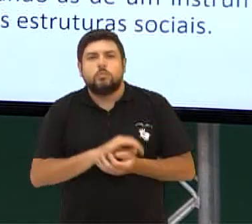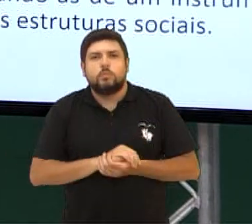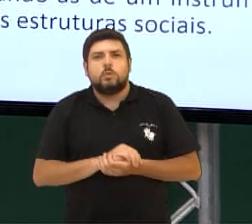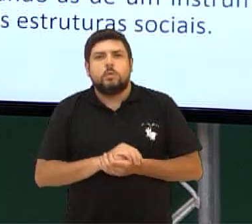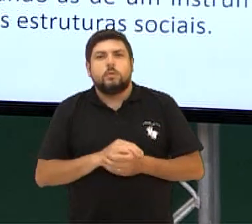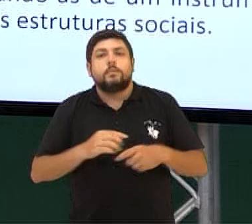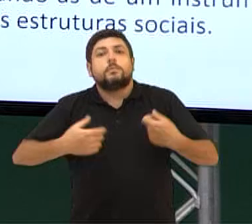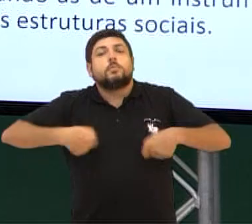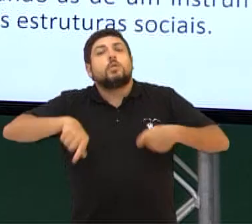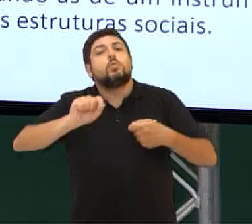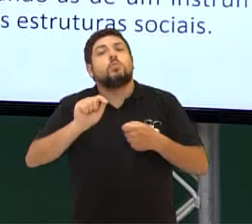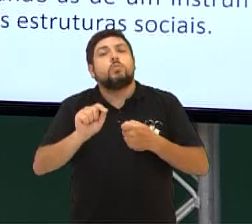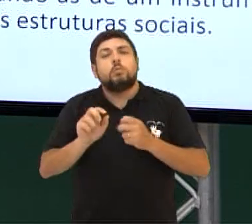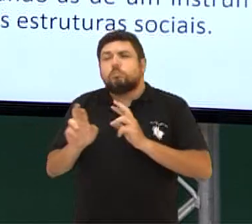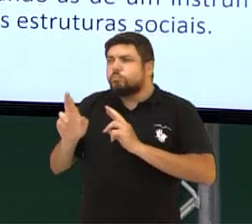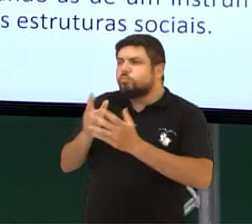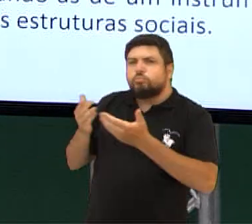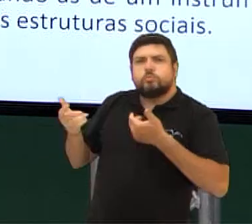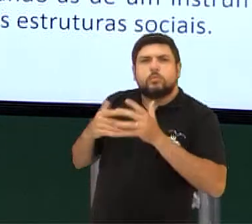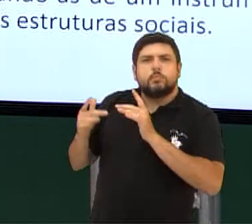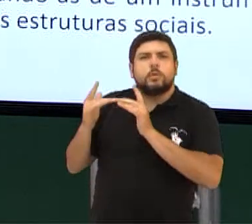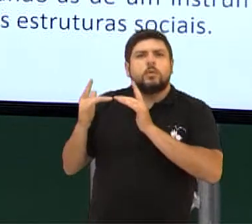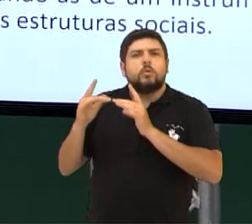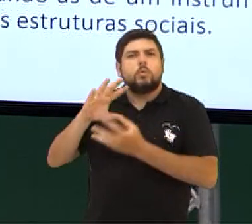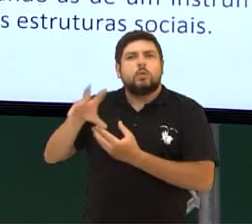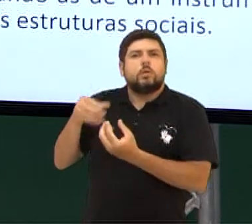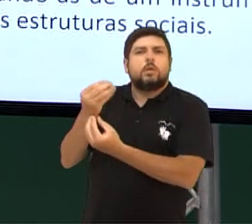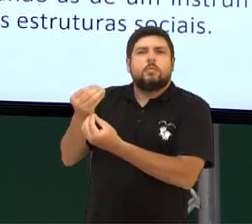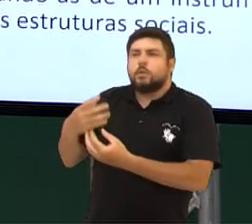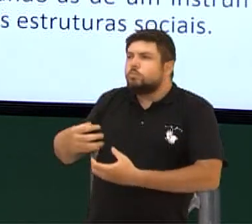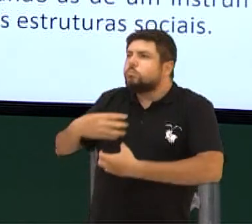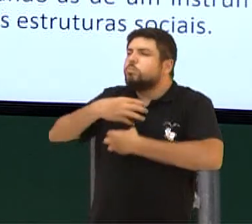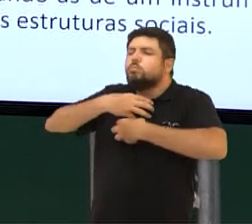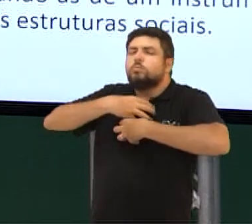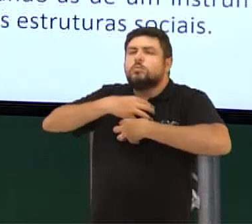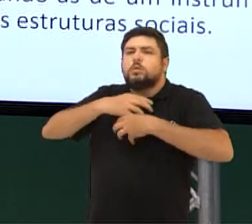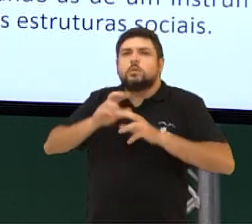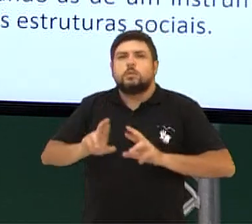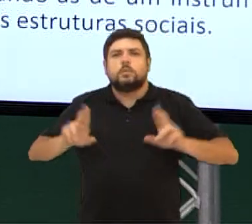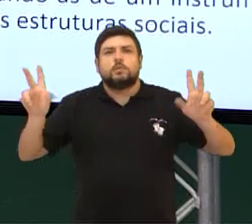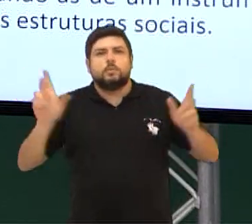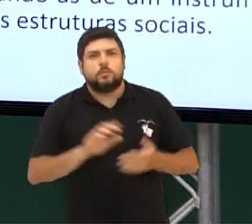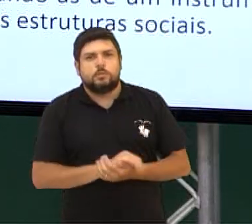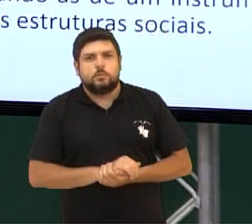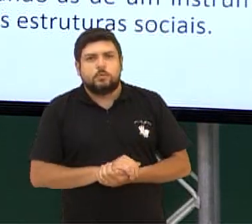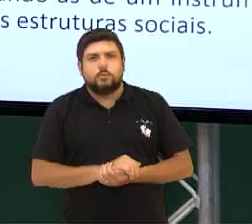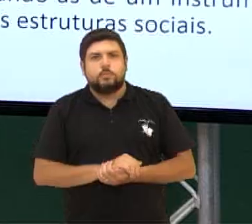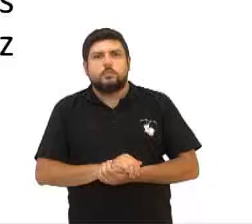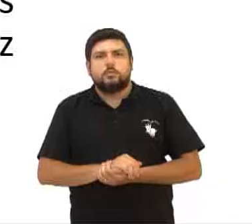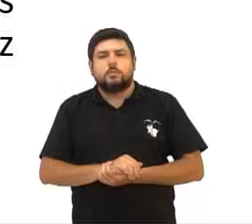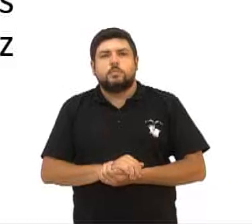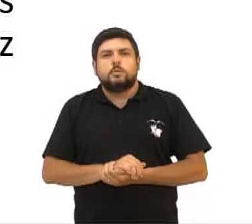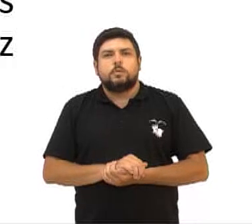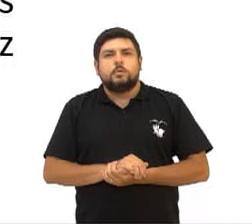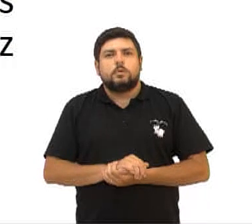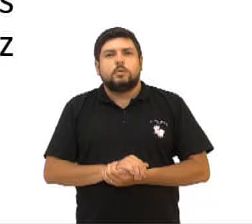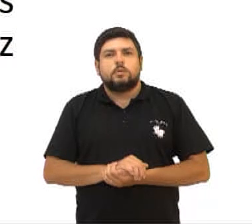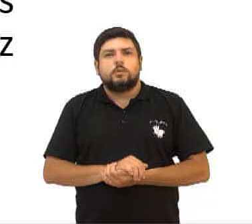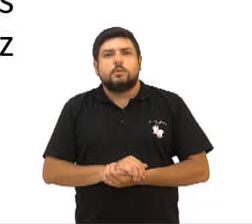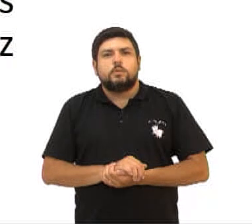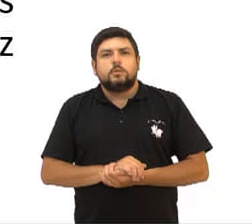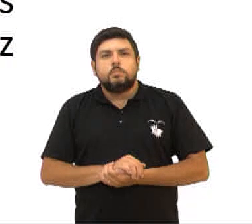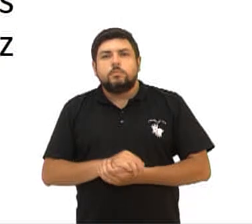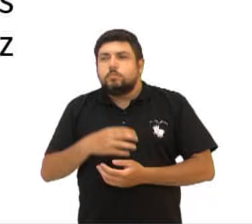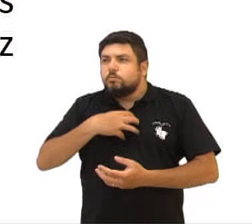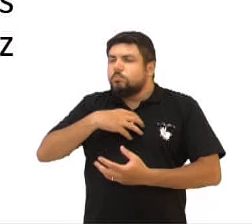outro relacionamento com a arte. Começar a pensar e sentir a arte de maneira diferente. Né? Dotando-as de um instrumento eficaz